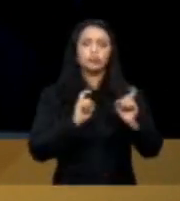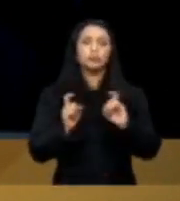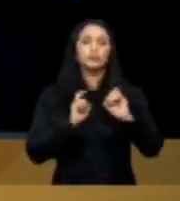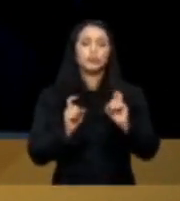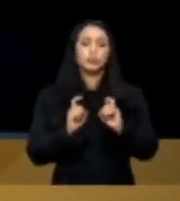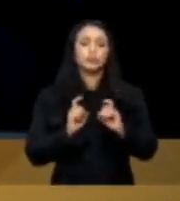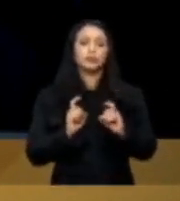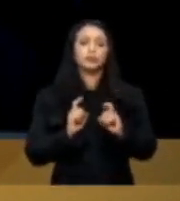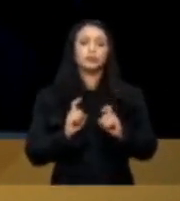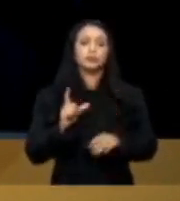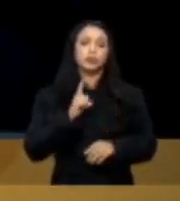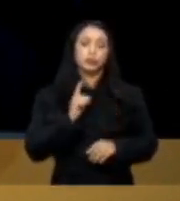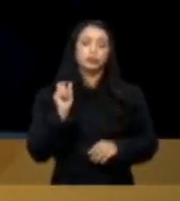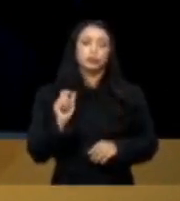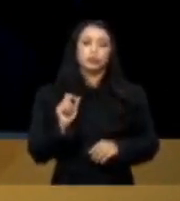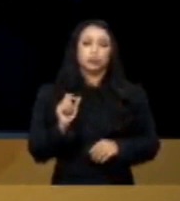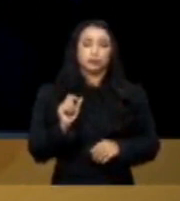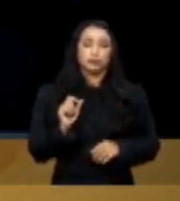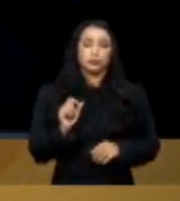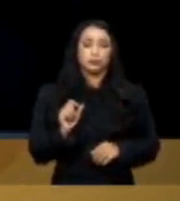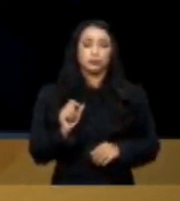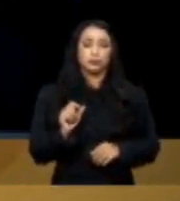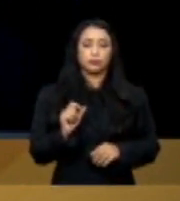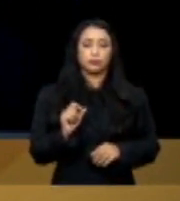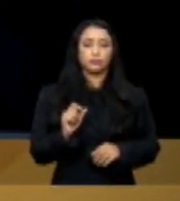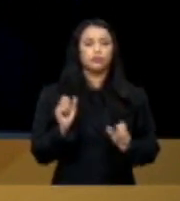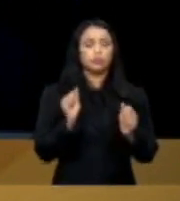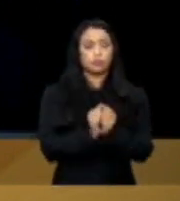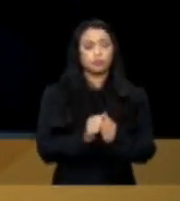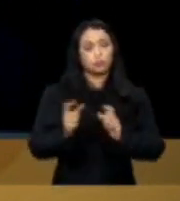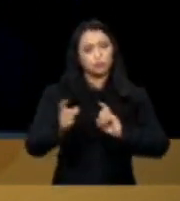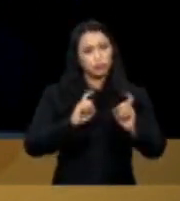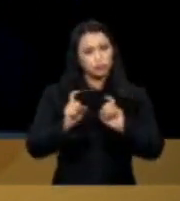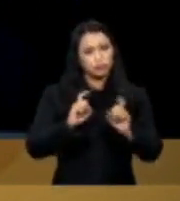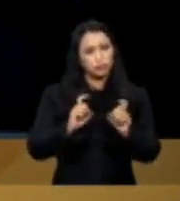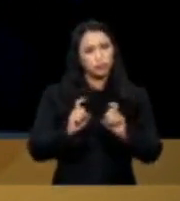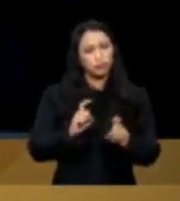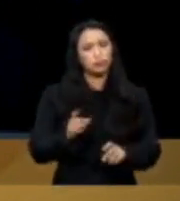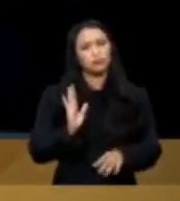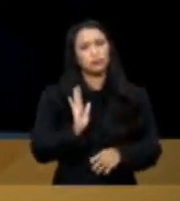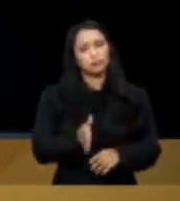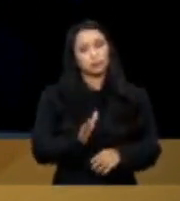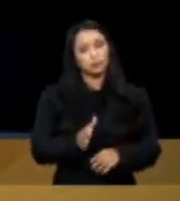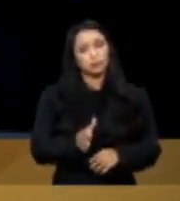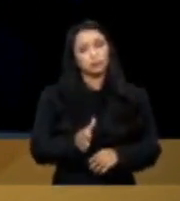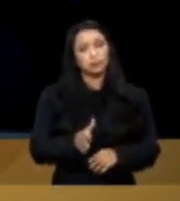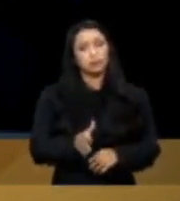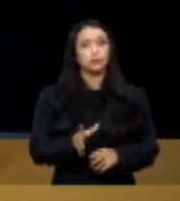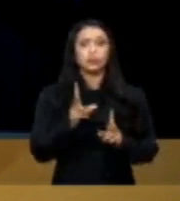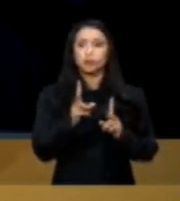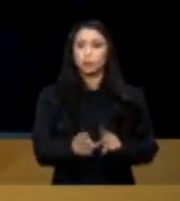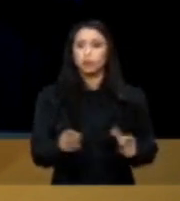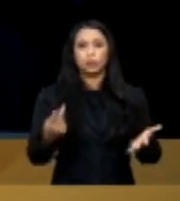clássica denomina de fomento, e ao lado de atividades administrativas típicas, como o poder de polícia